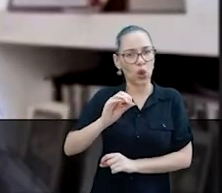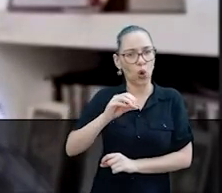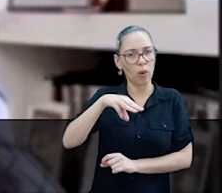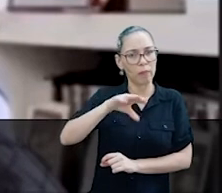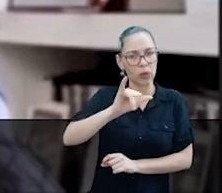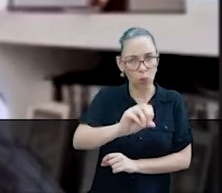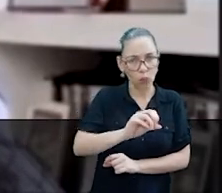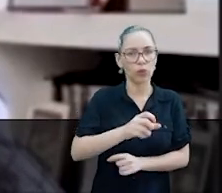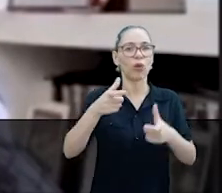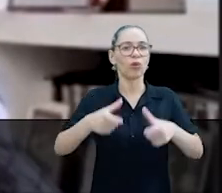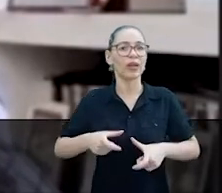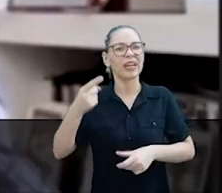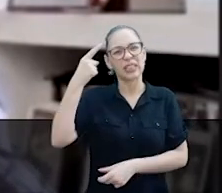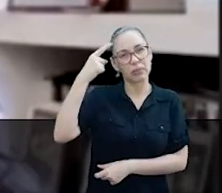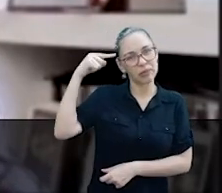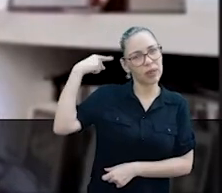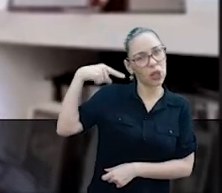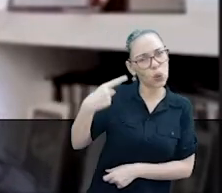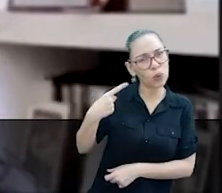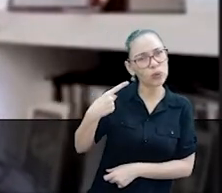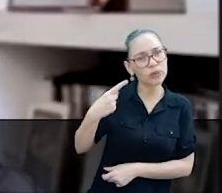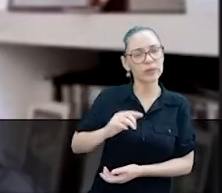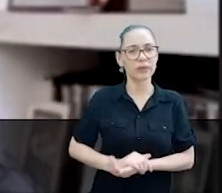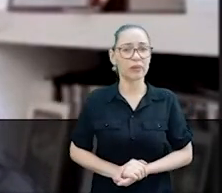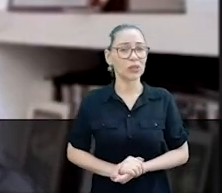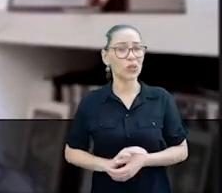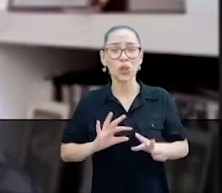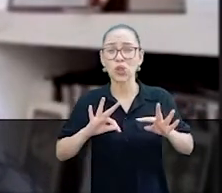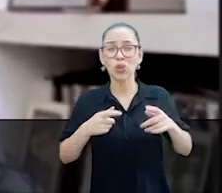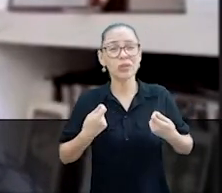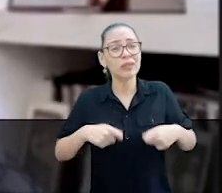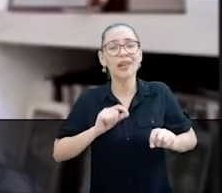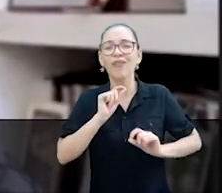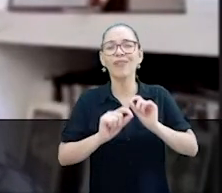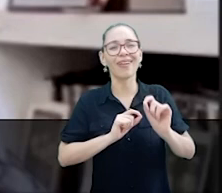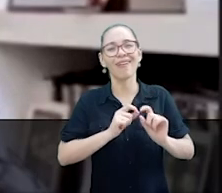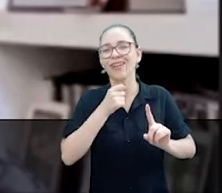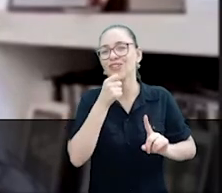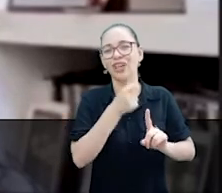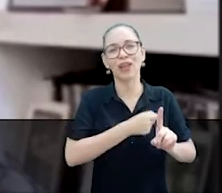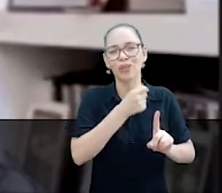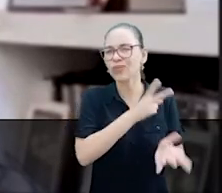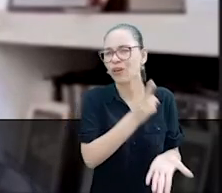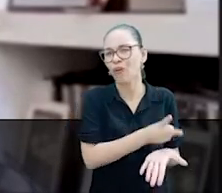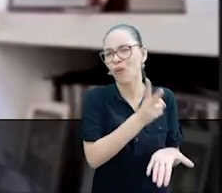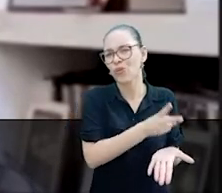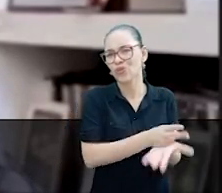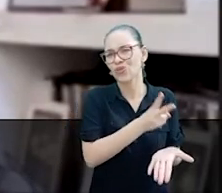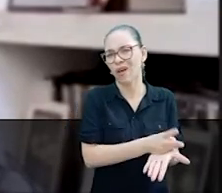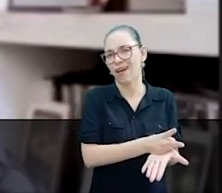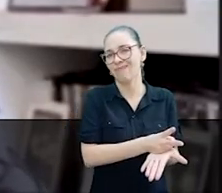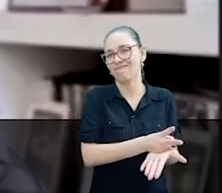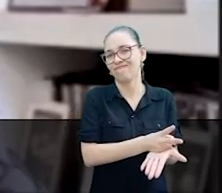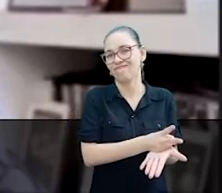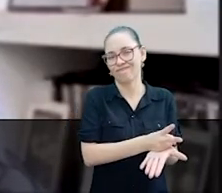grande, eu acho que ficou essa lacuna também insubstituível, porque Marcos era